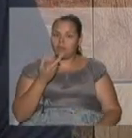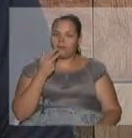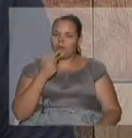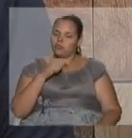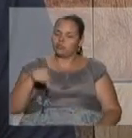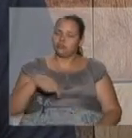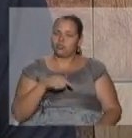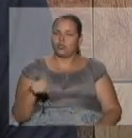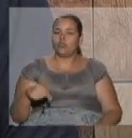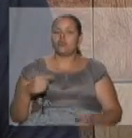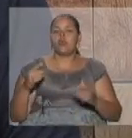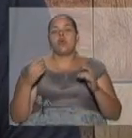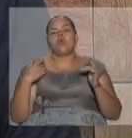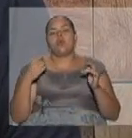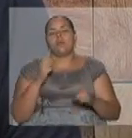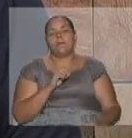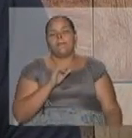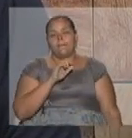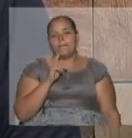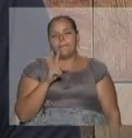falar conosco, o nosso contato é